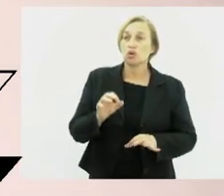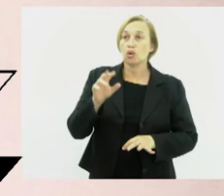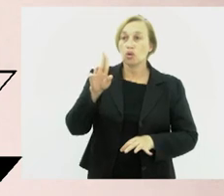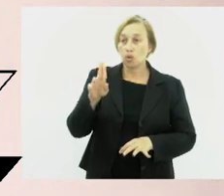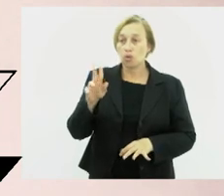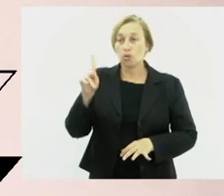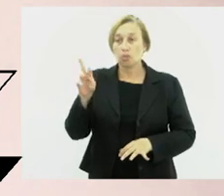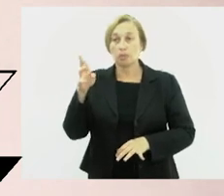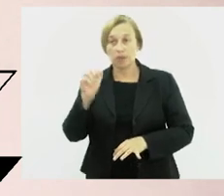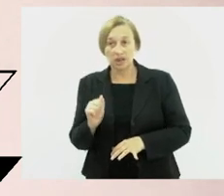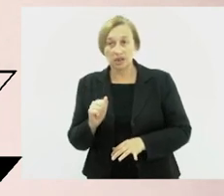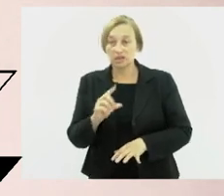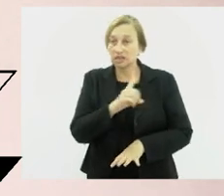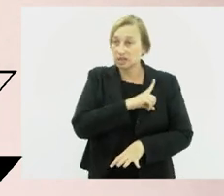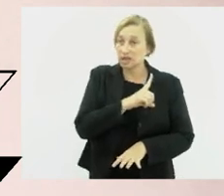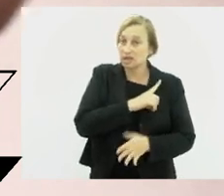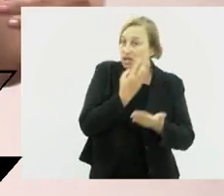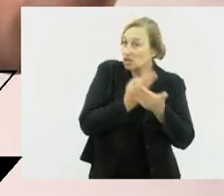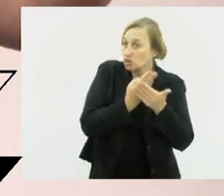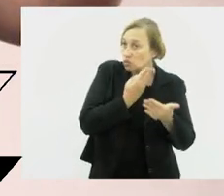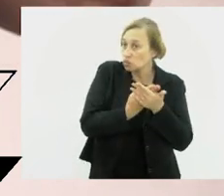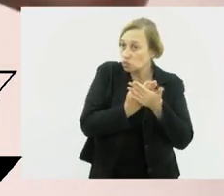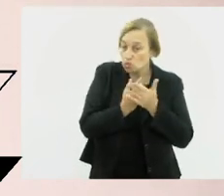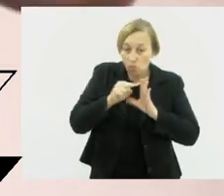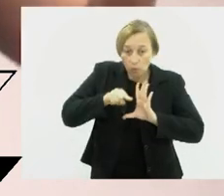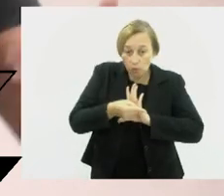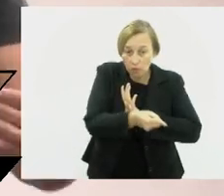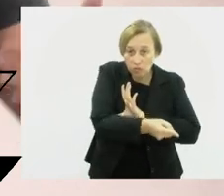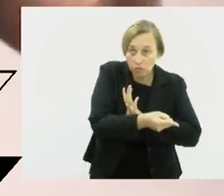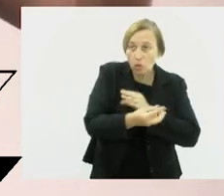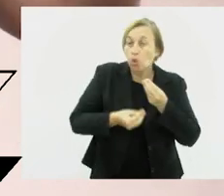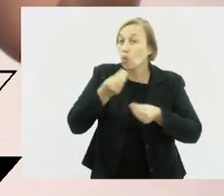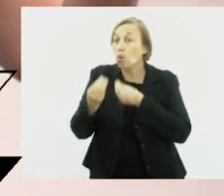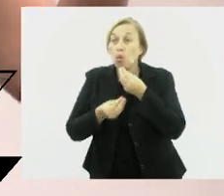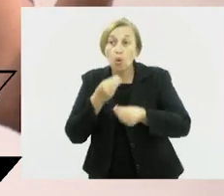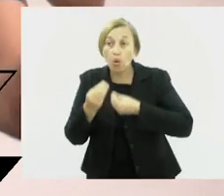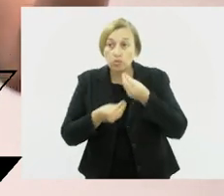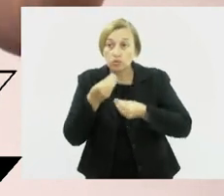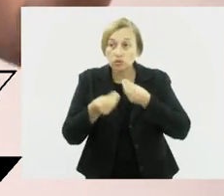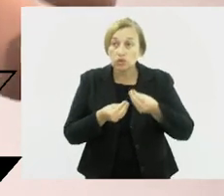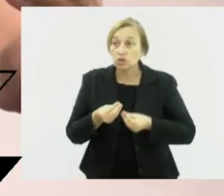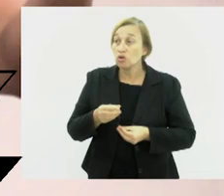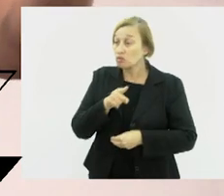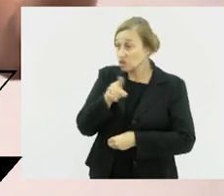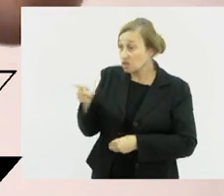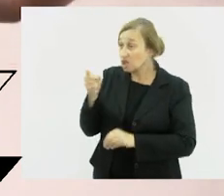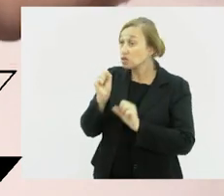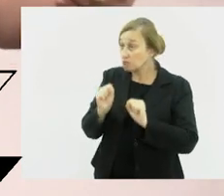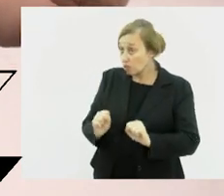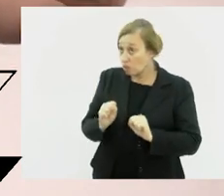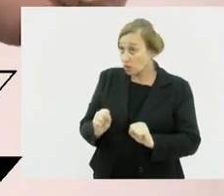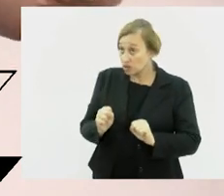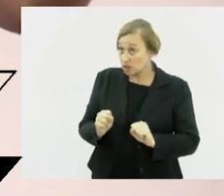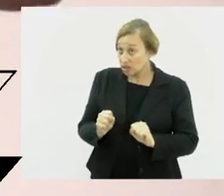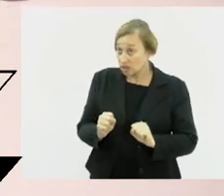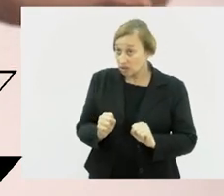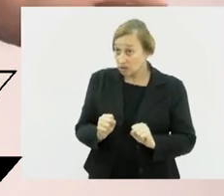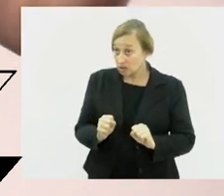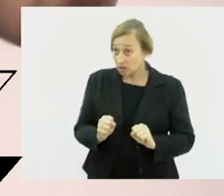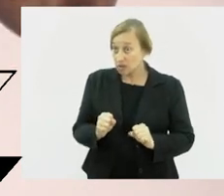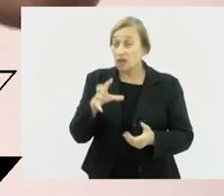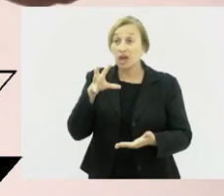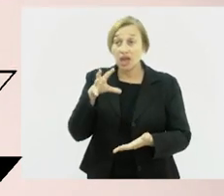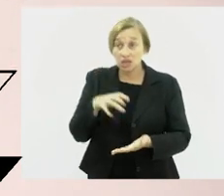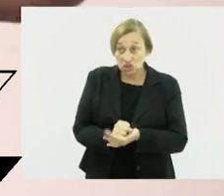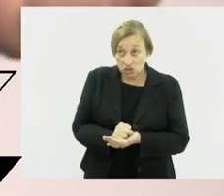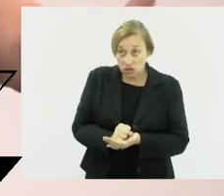nós fizemos um estudo afinco a respeito de como vocês podem e devem registrar